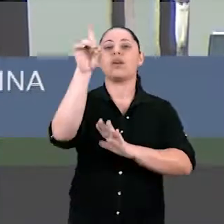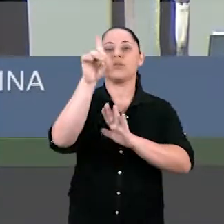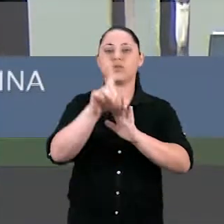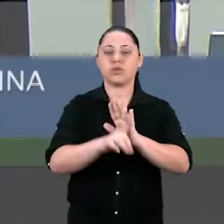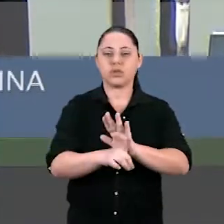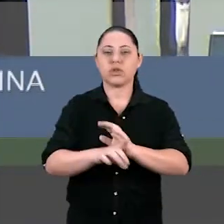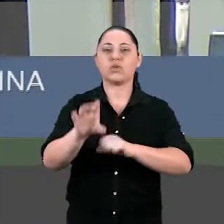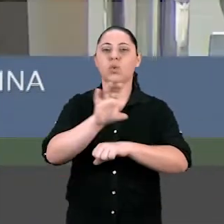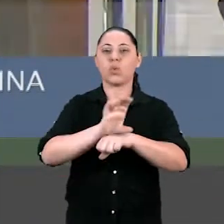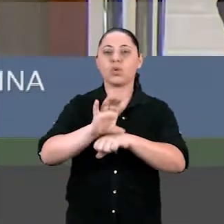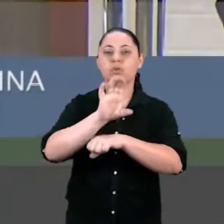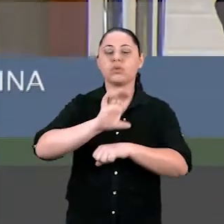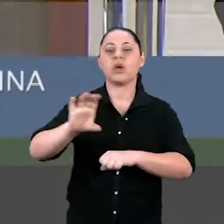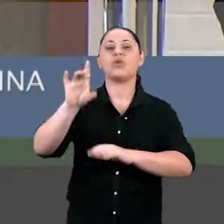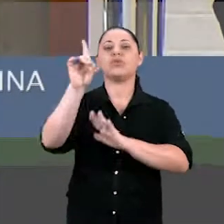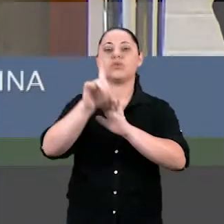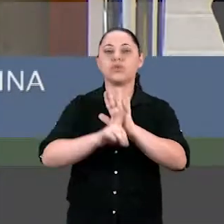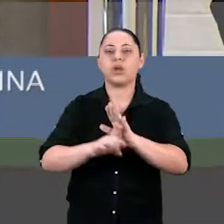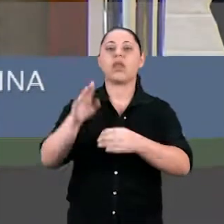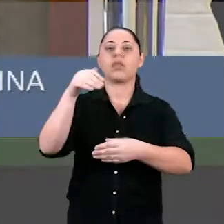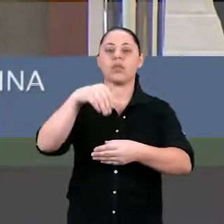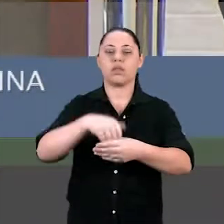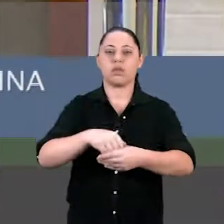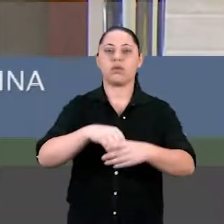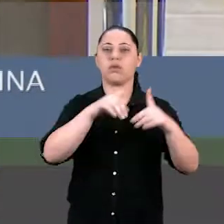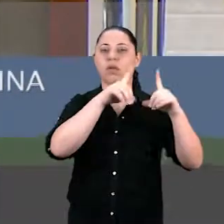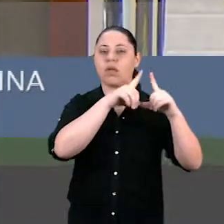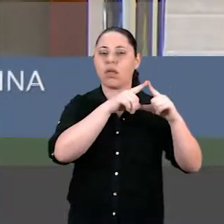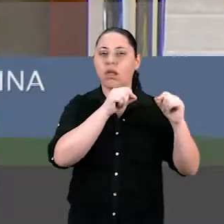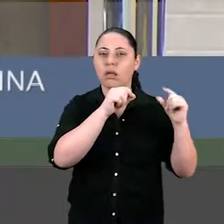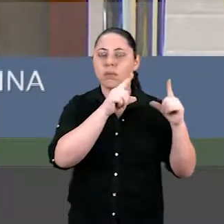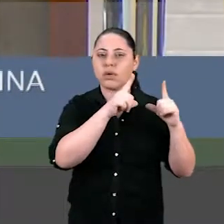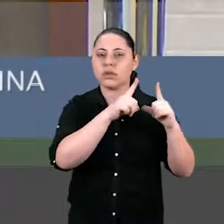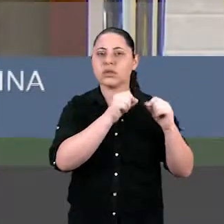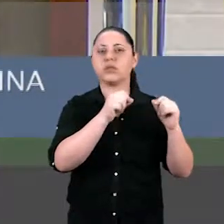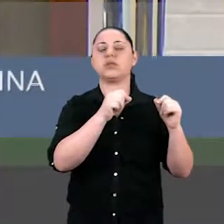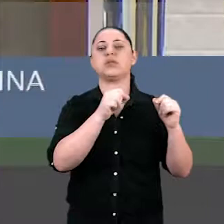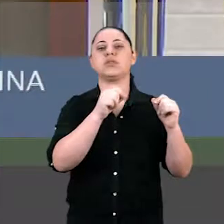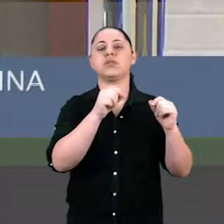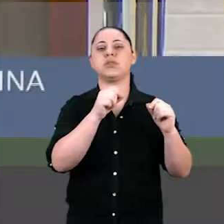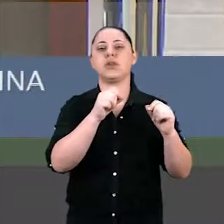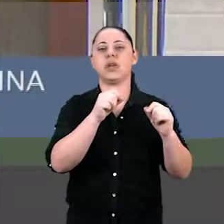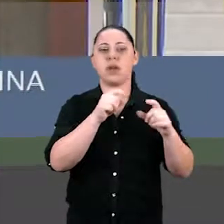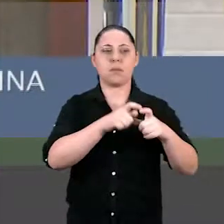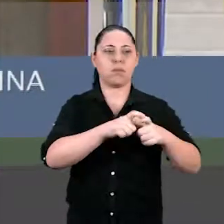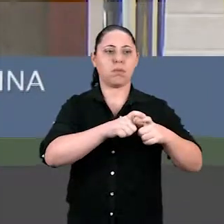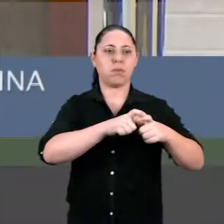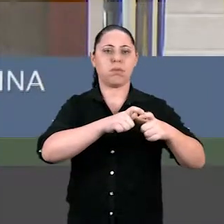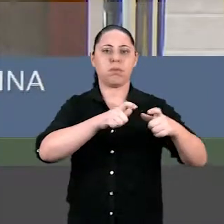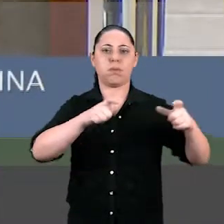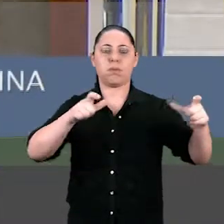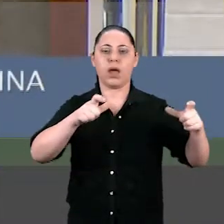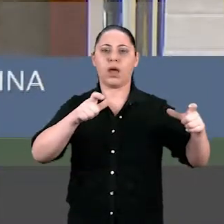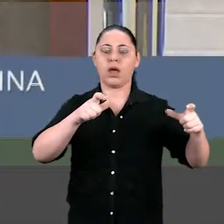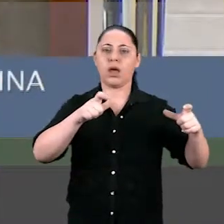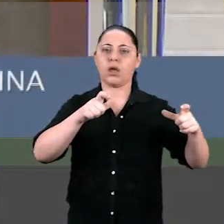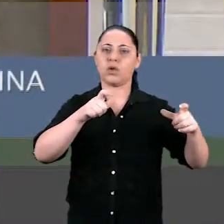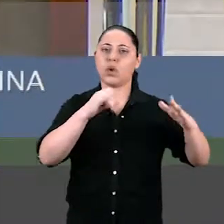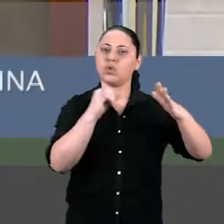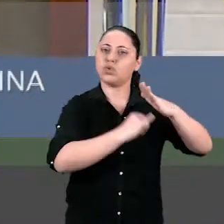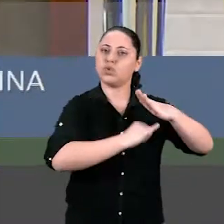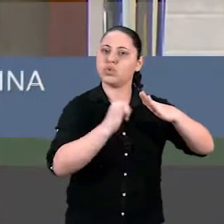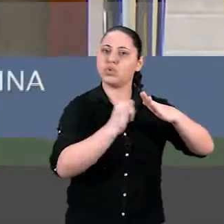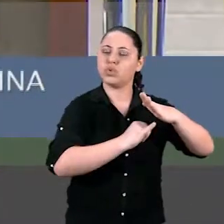Direito Eleitoral do Centro Universitário de Brasília, UniCeub, a maior instituição universitária do